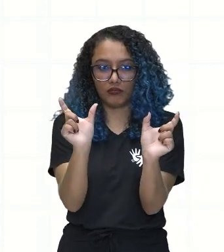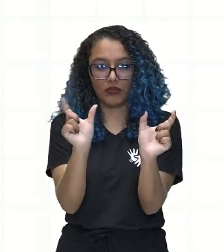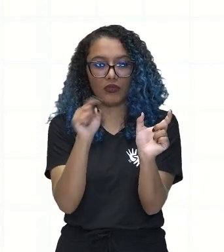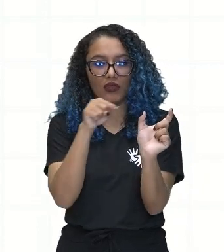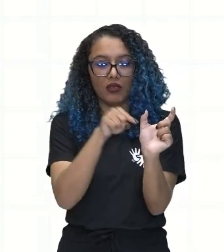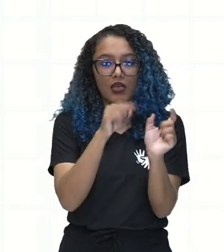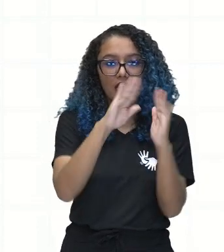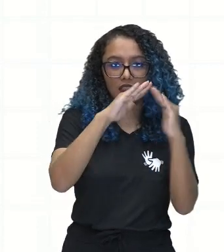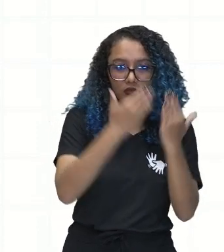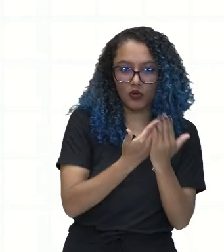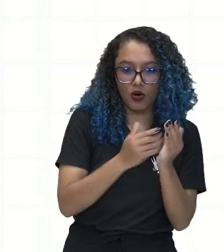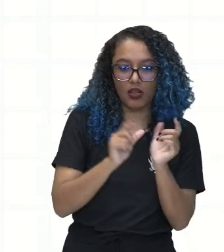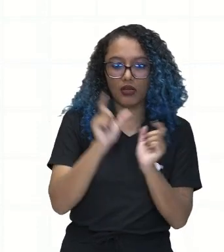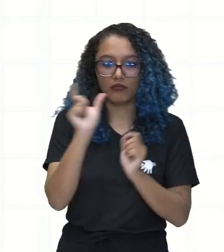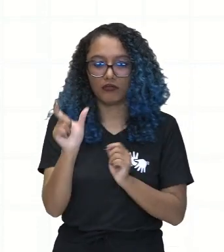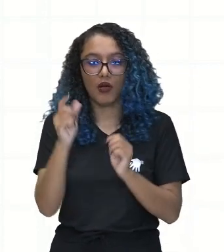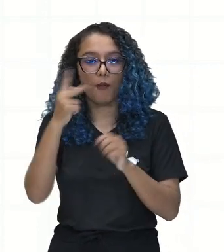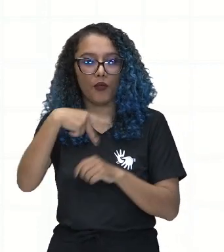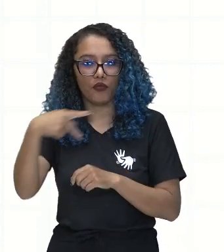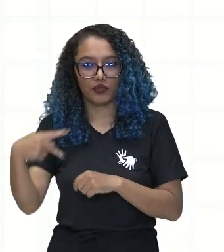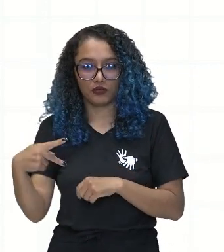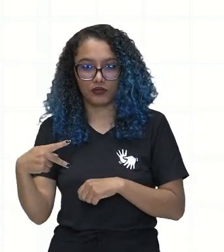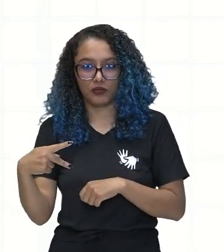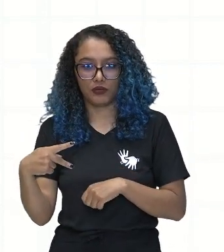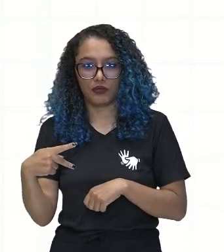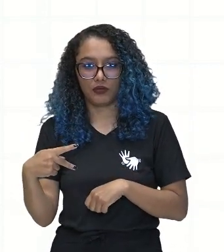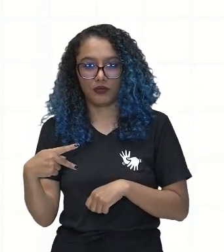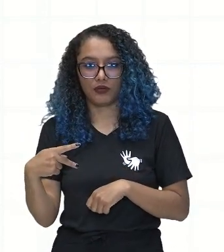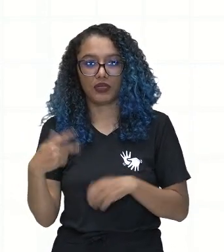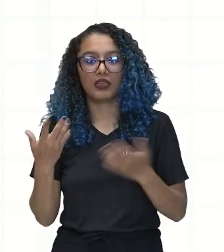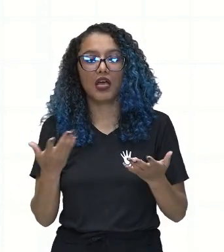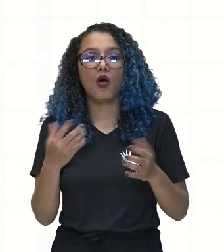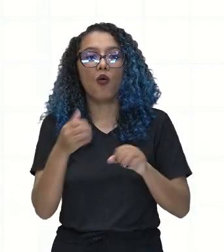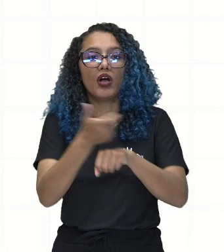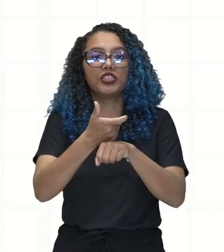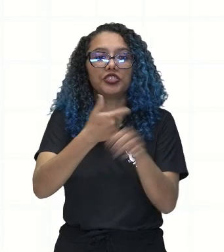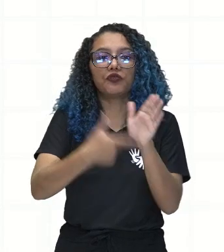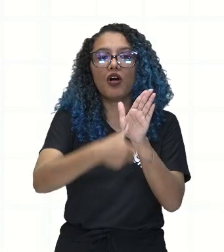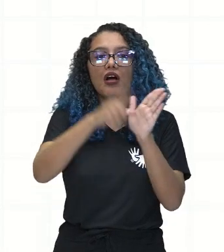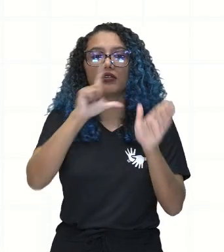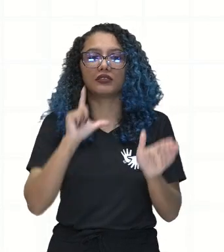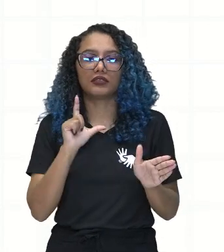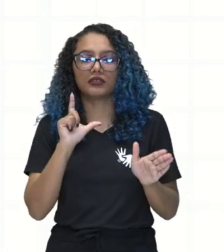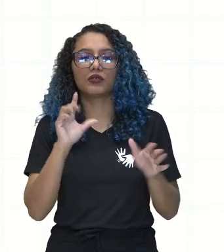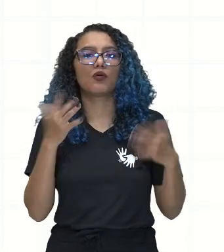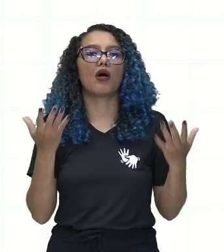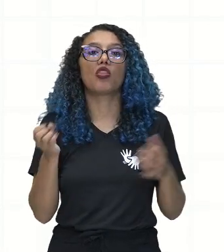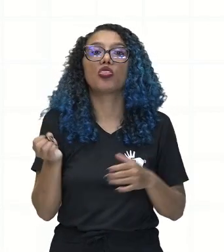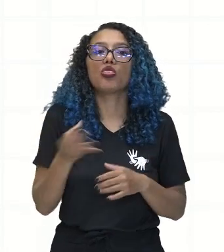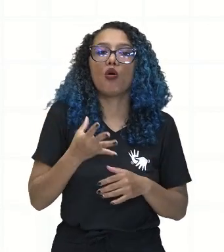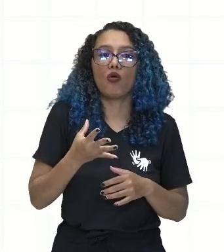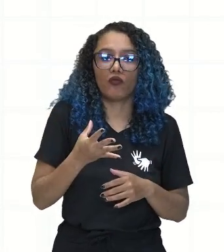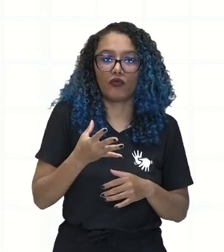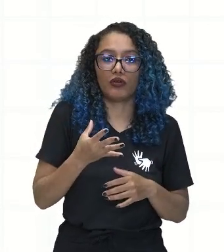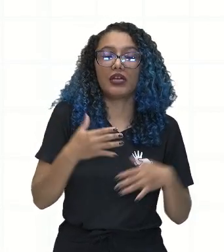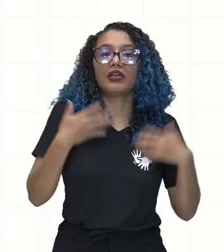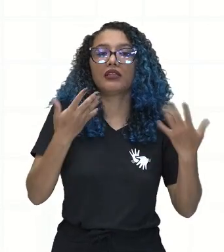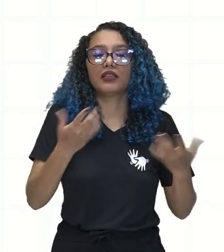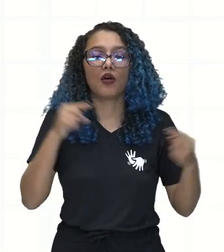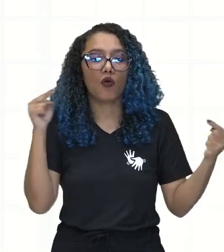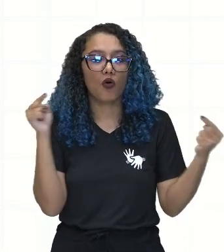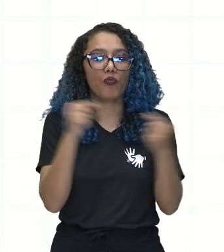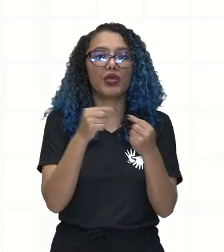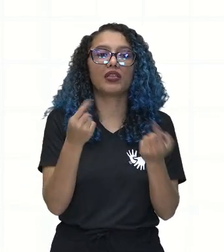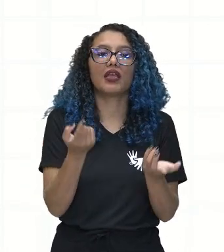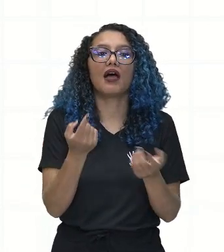e professores. Então, o adjetivo aqui, ele vem antes dos substantivos. Então, ele vai concordar com o mais